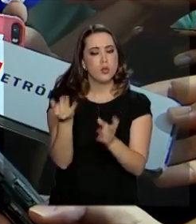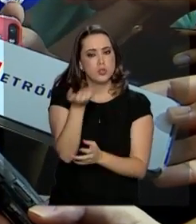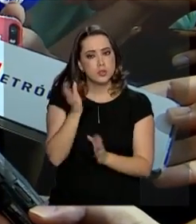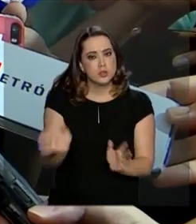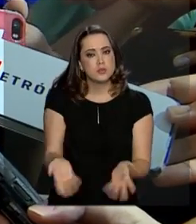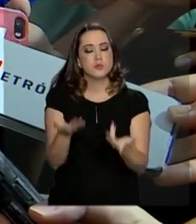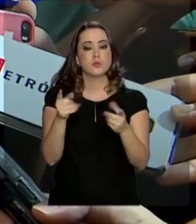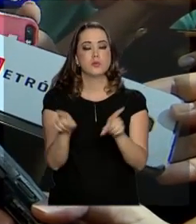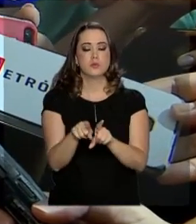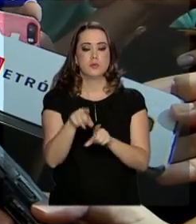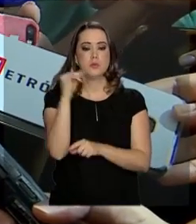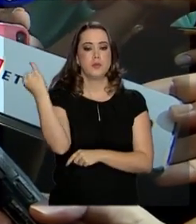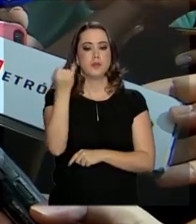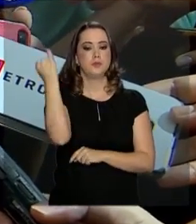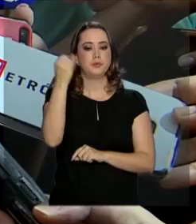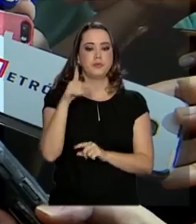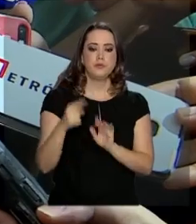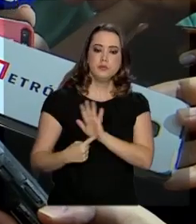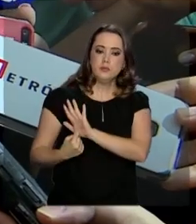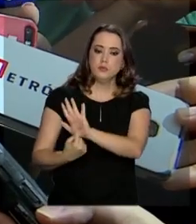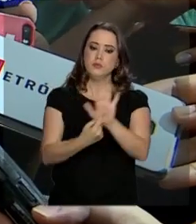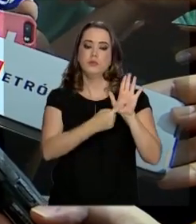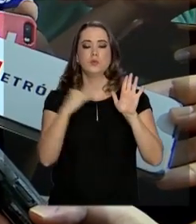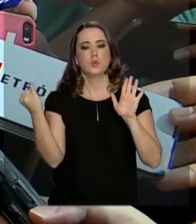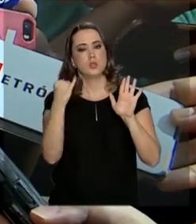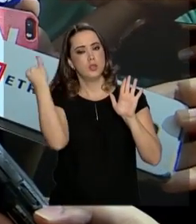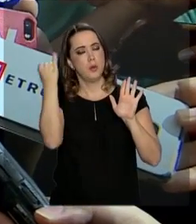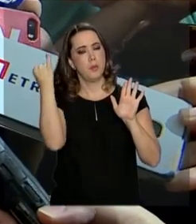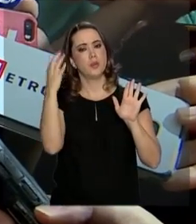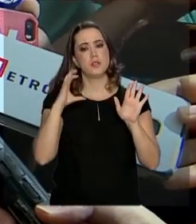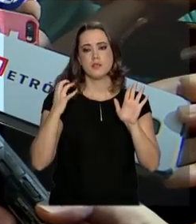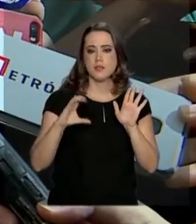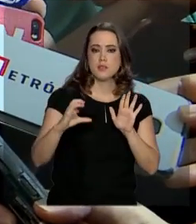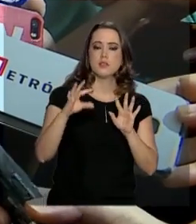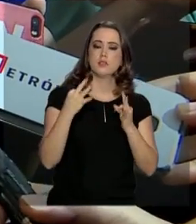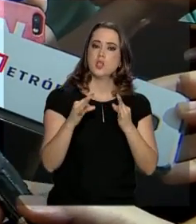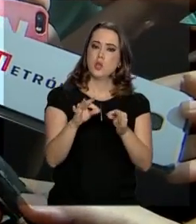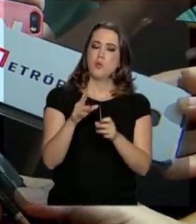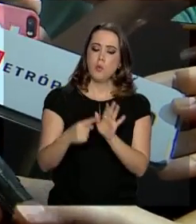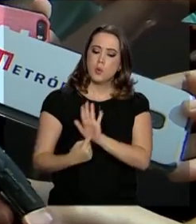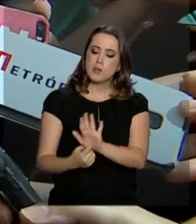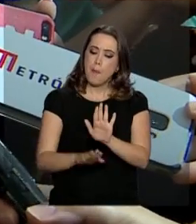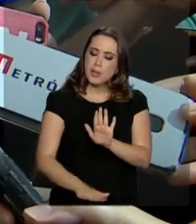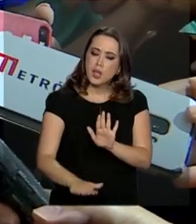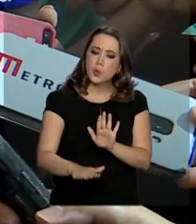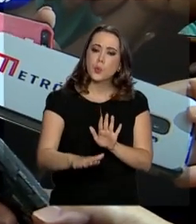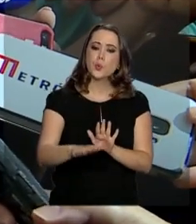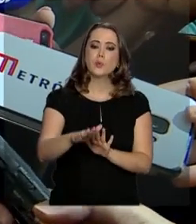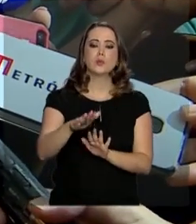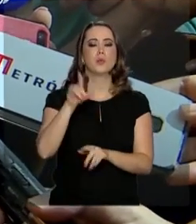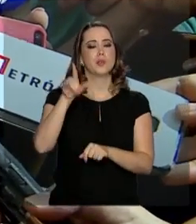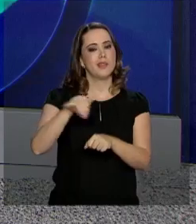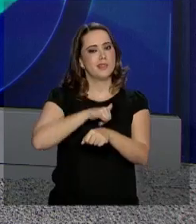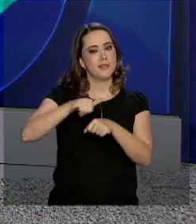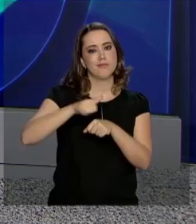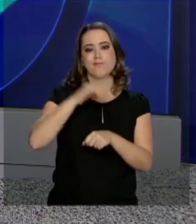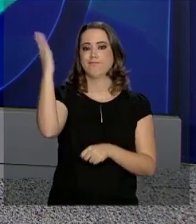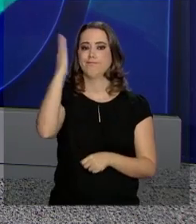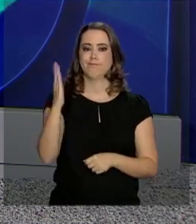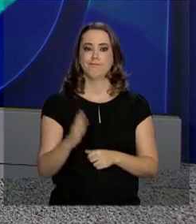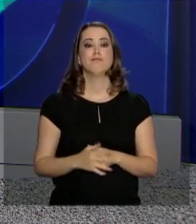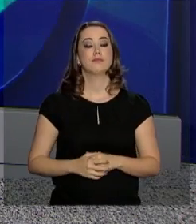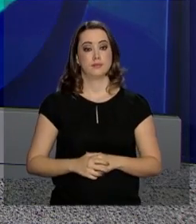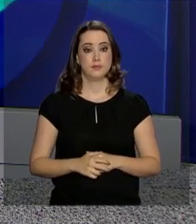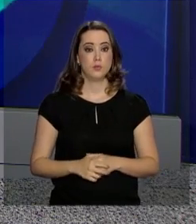disso também é mostrar a importância da ciência e tecnologia já desde pequenininho. Ciência e tecnologia é estratégico para o país.